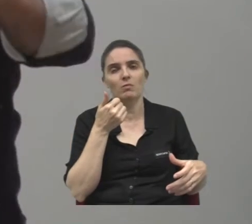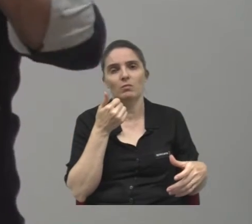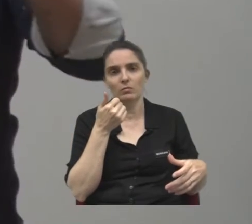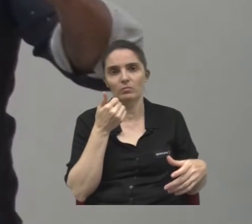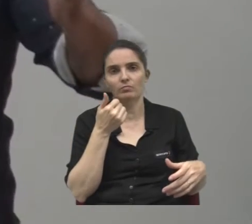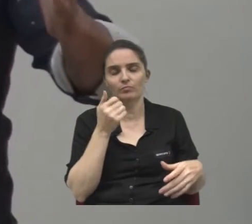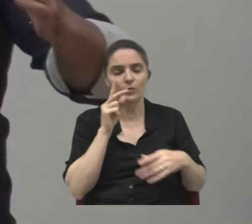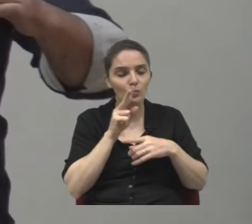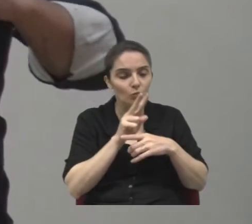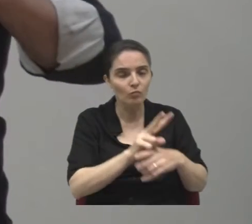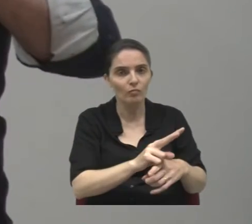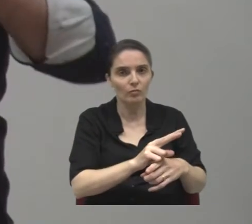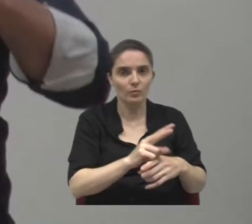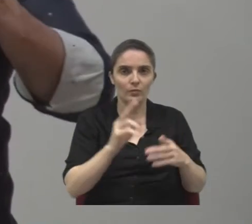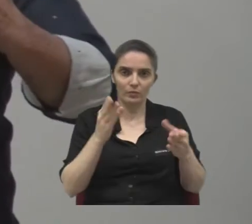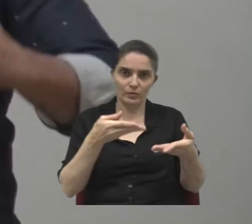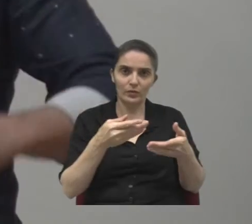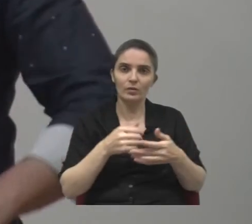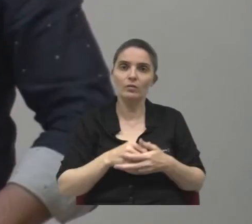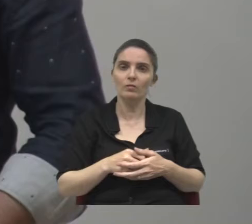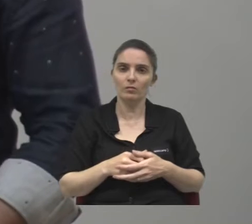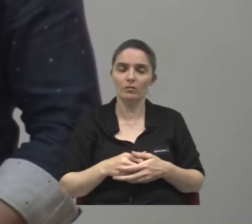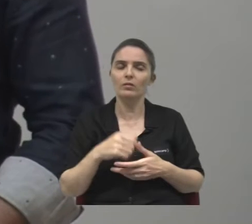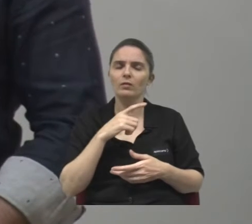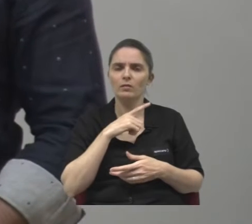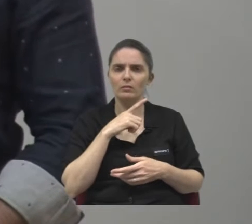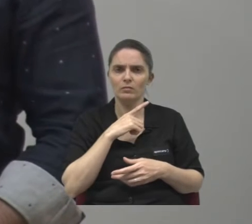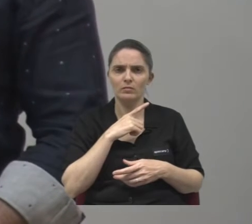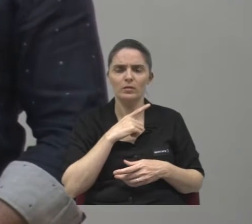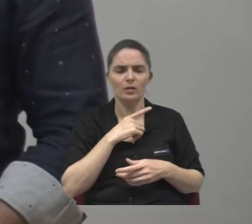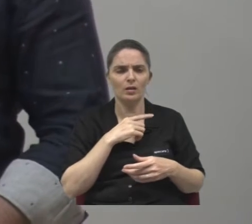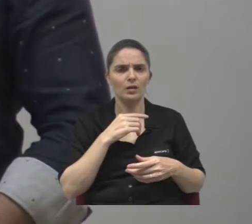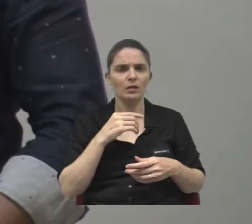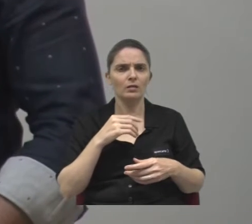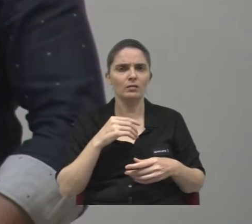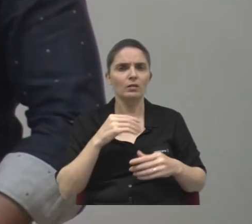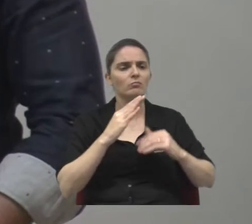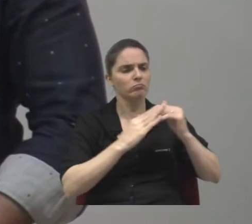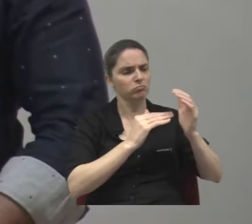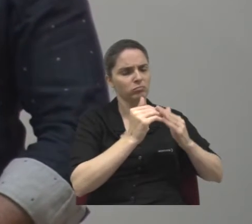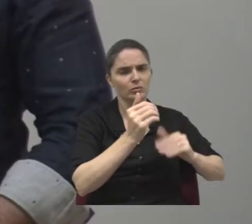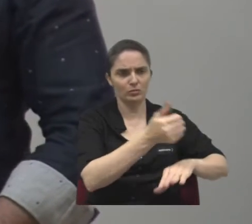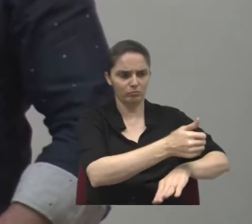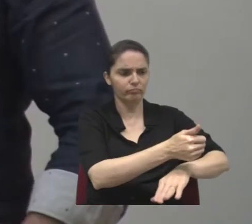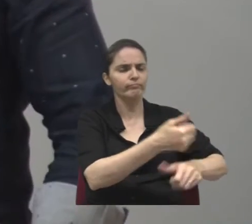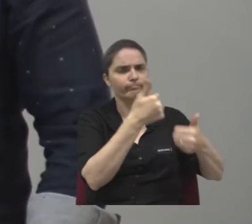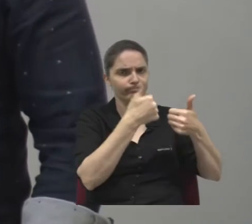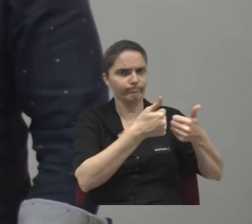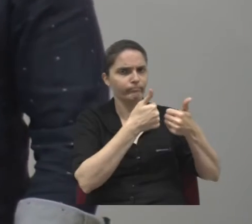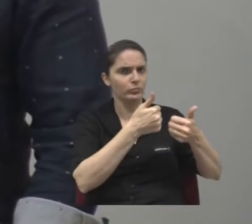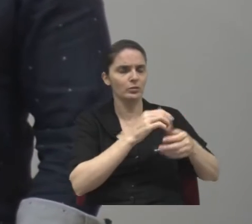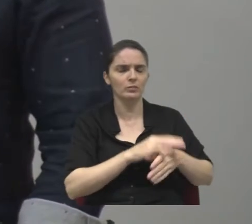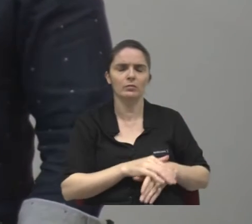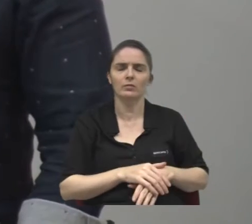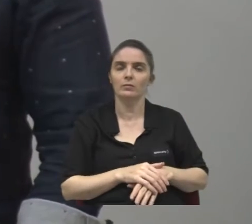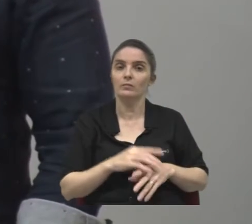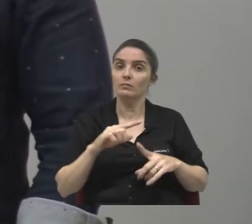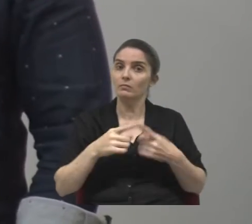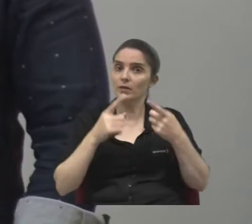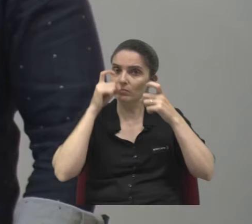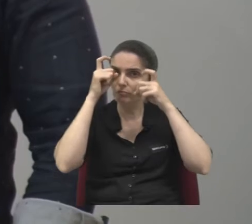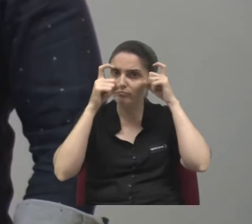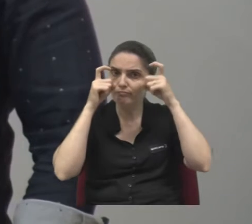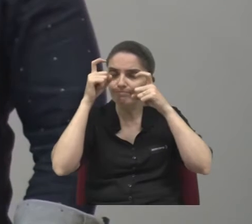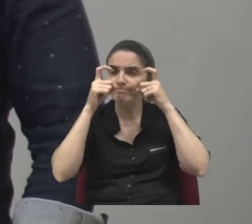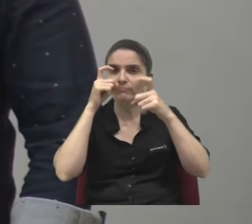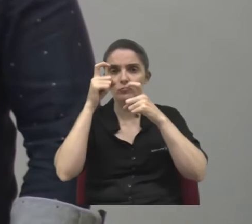que hoje é feito com excelência. Nós temos grandes profissionais lá, em nenhum momento questionando, mas me preocupa essa questão